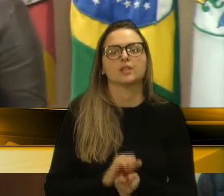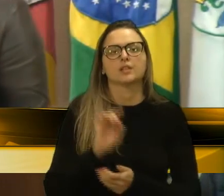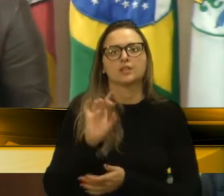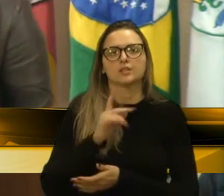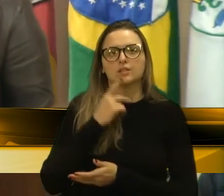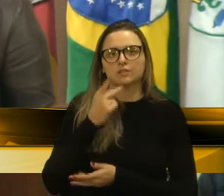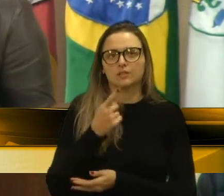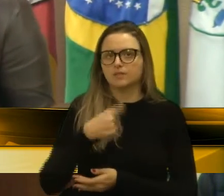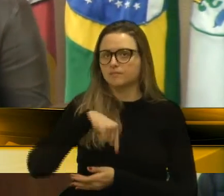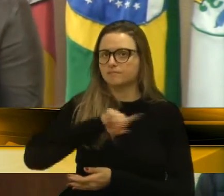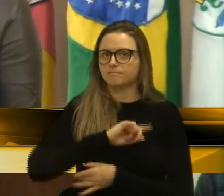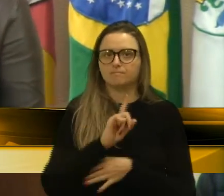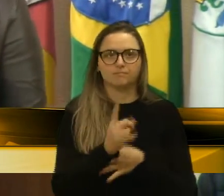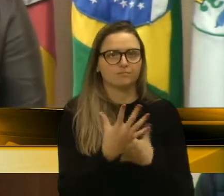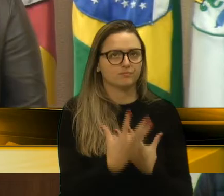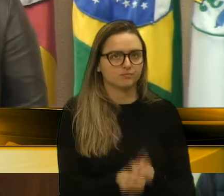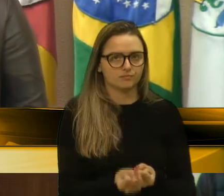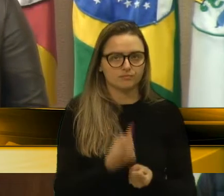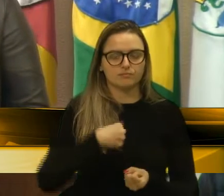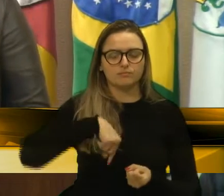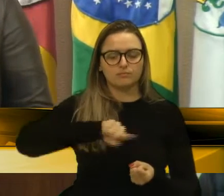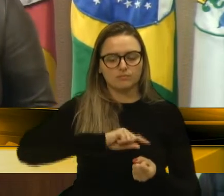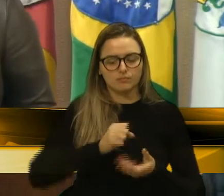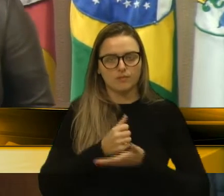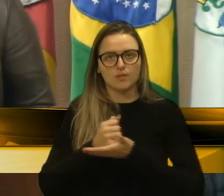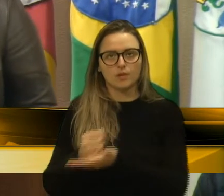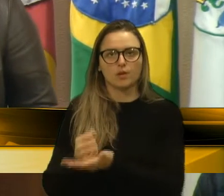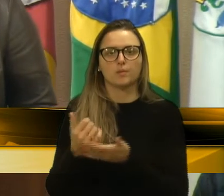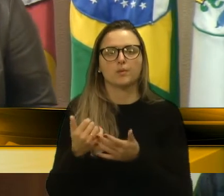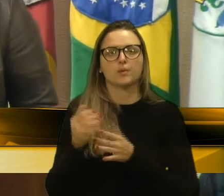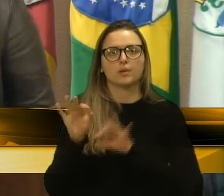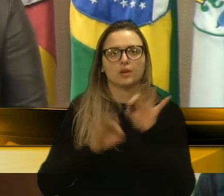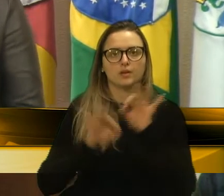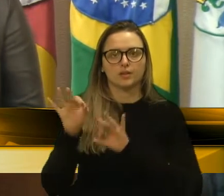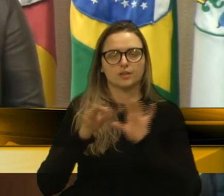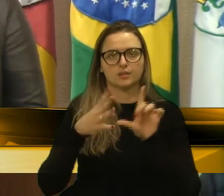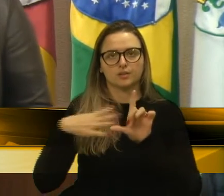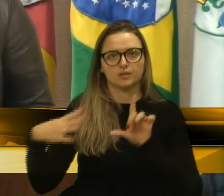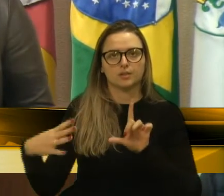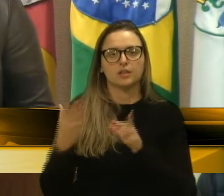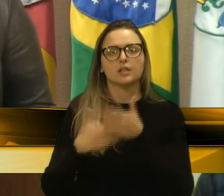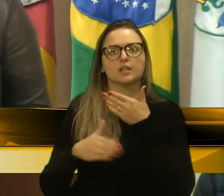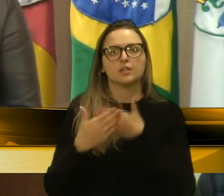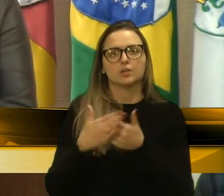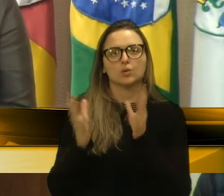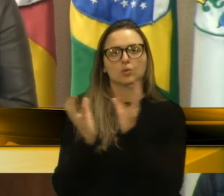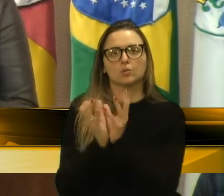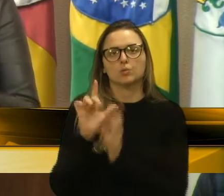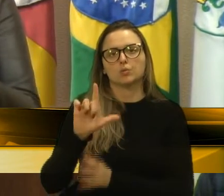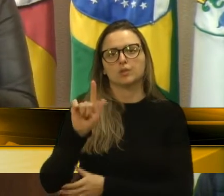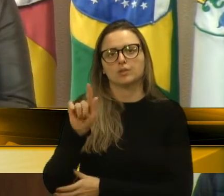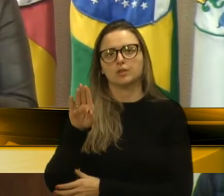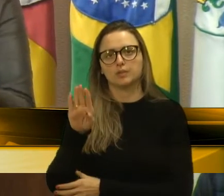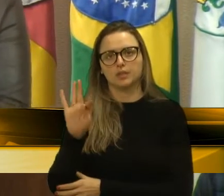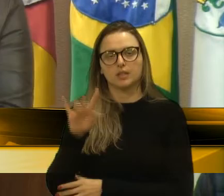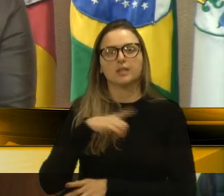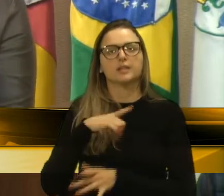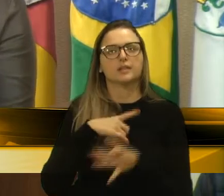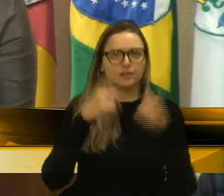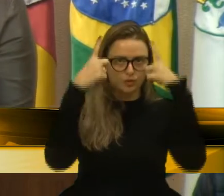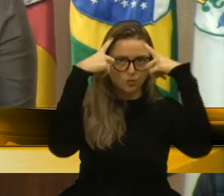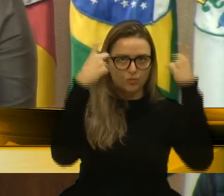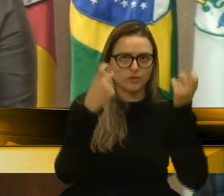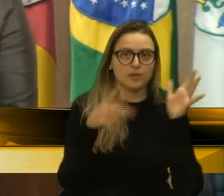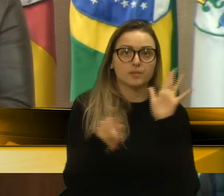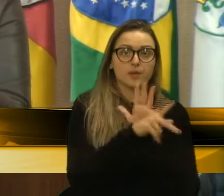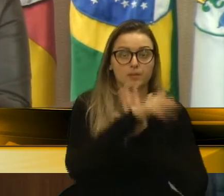o nosso descontentamento, o nosso apoio à organização da Parada Livre e toda a população LGBT que está sofrendo uma violência